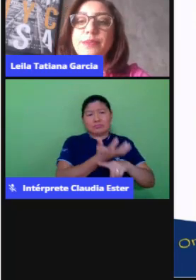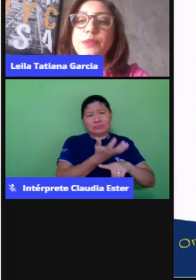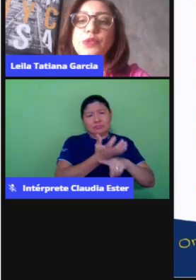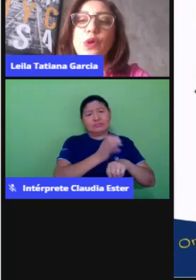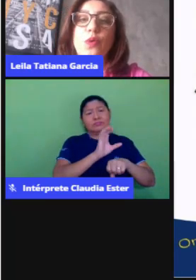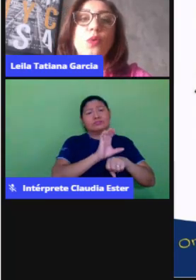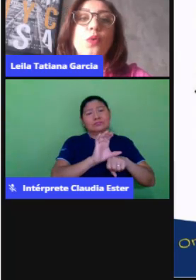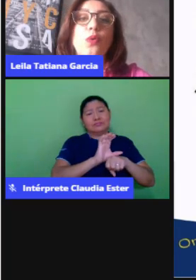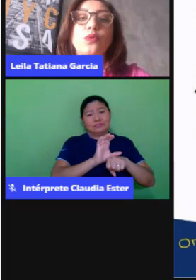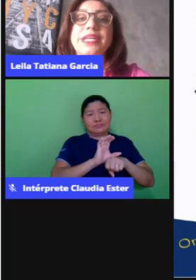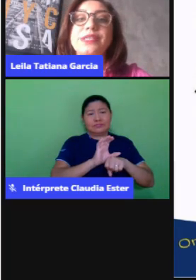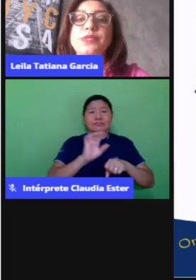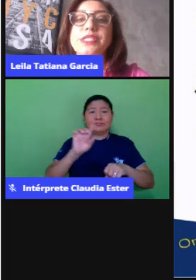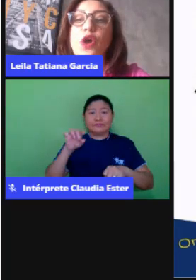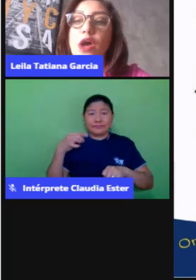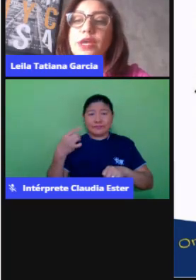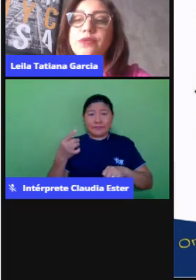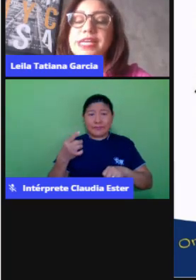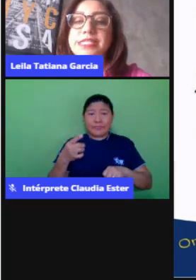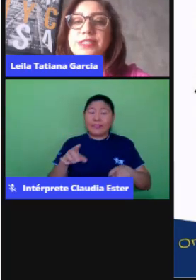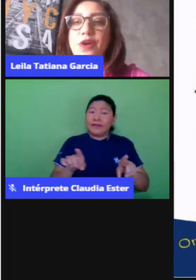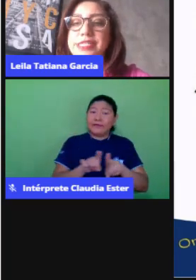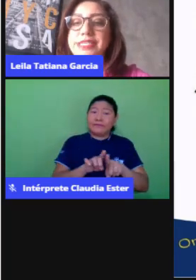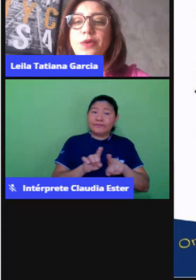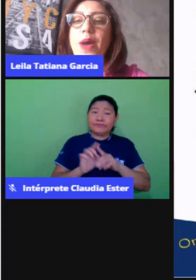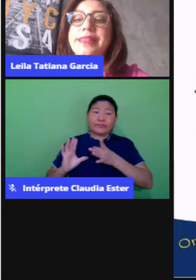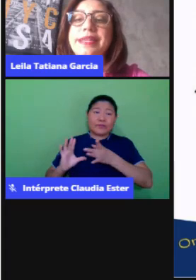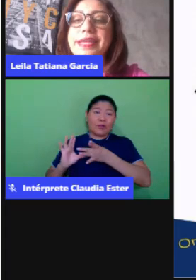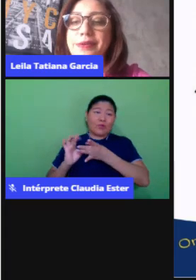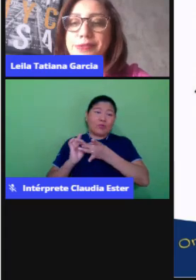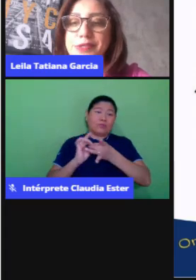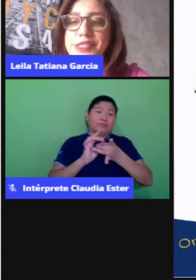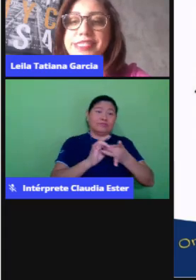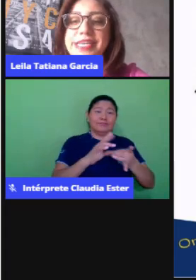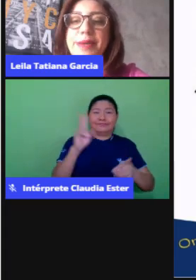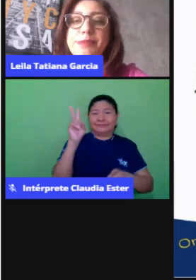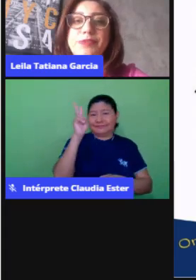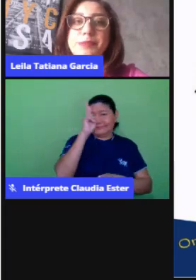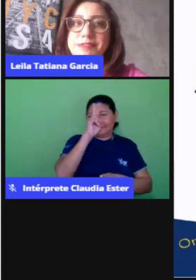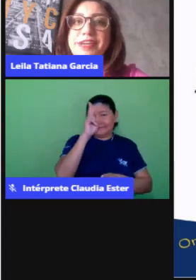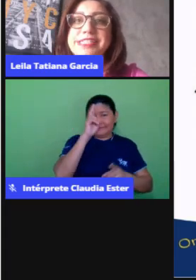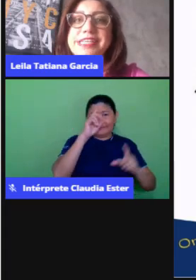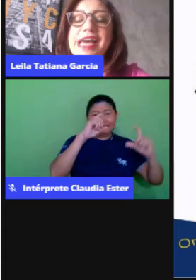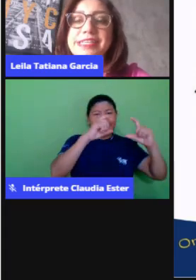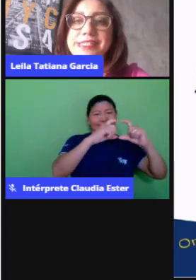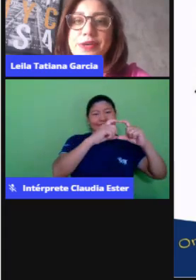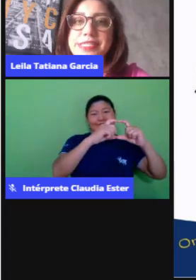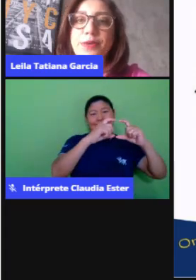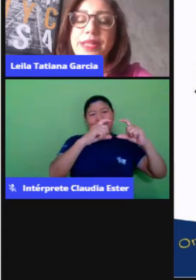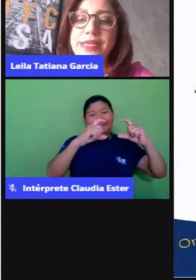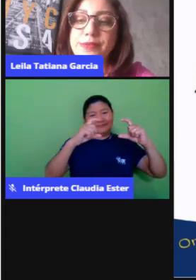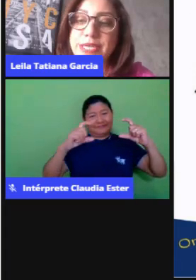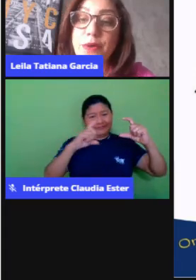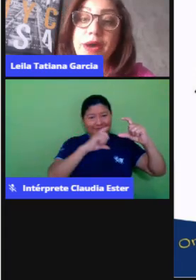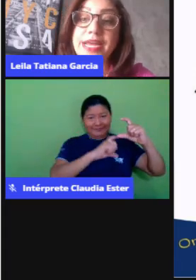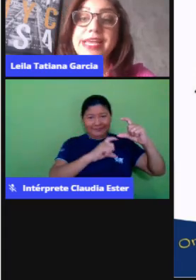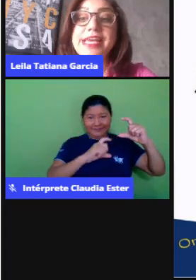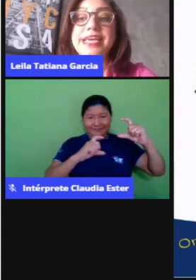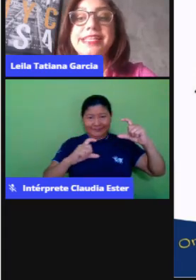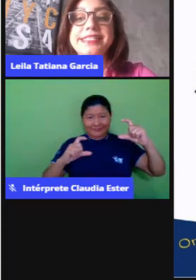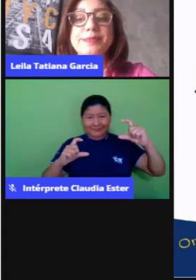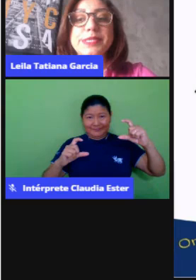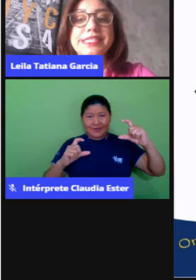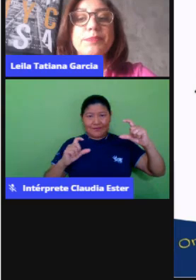slide, nós temos o contexto histórico das histórias em quadrinhos. Nós dizemos, vamos enfatizar as histórias em quadrinhos